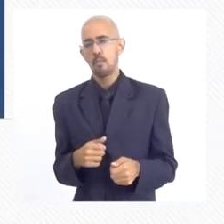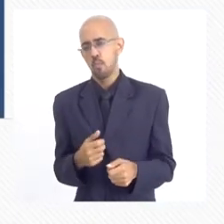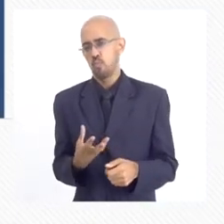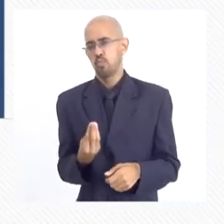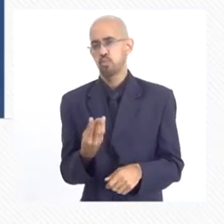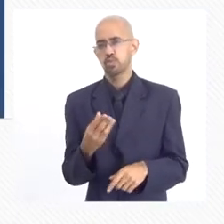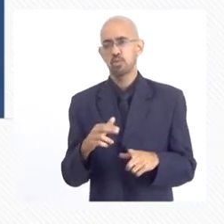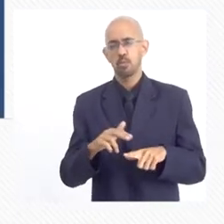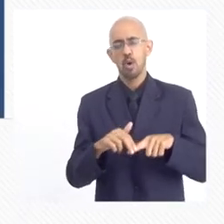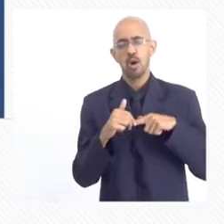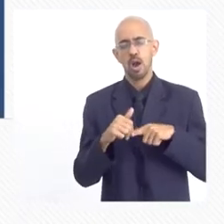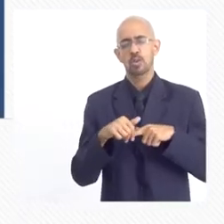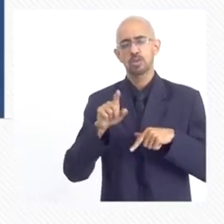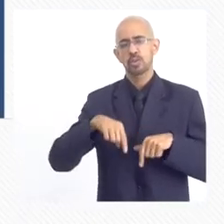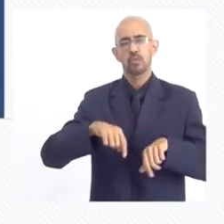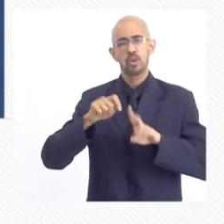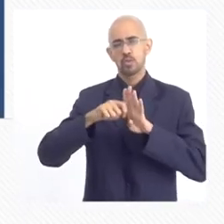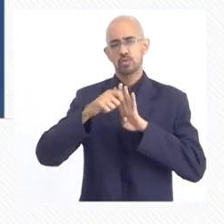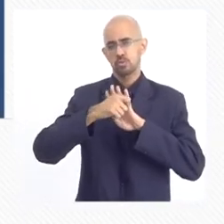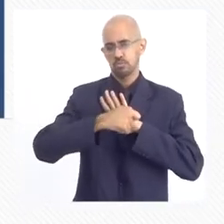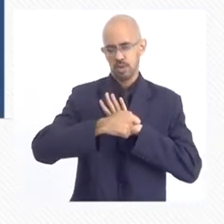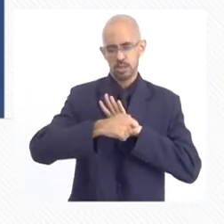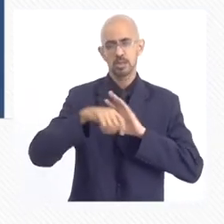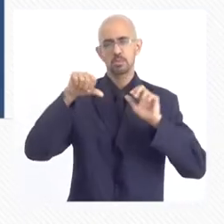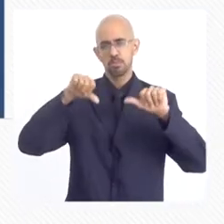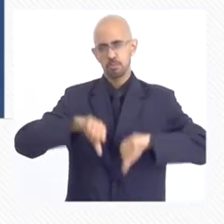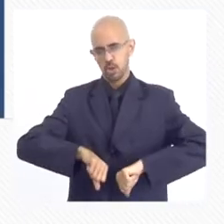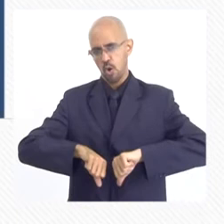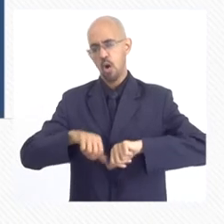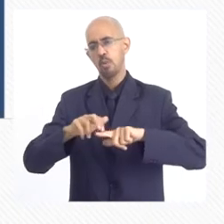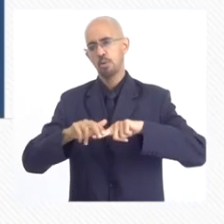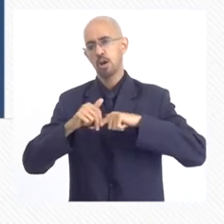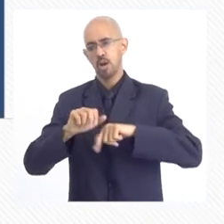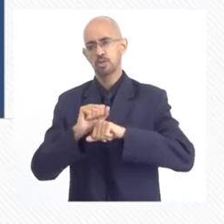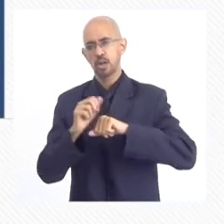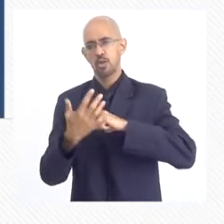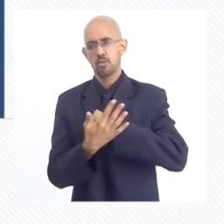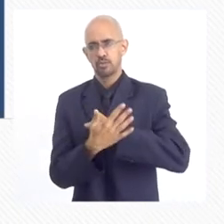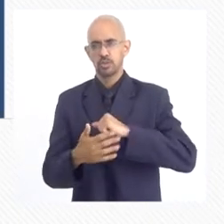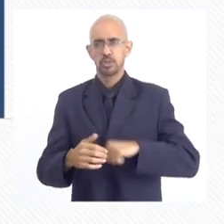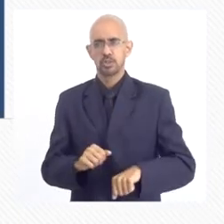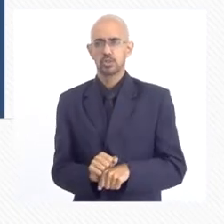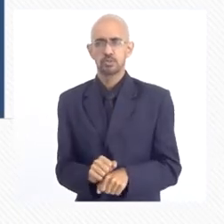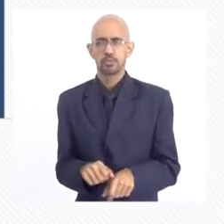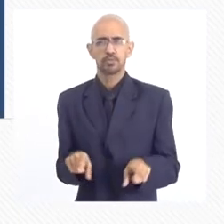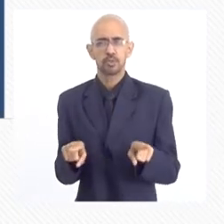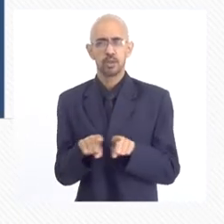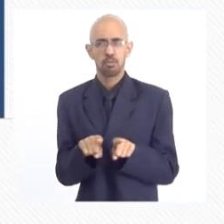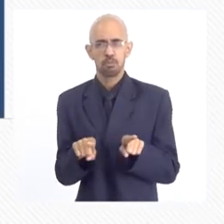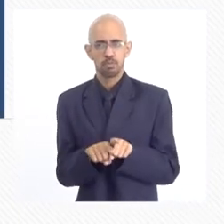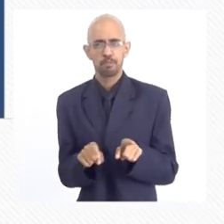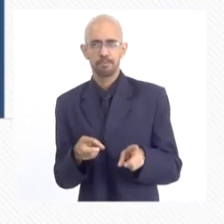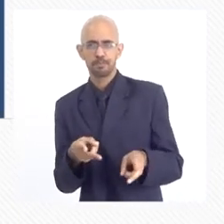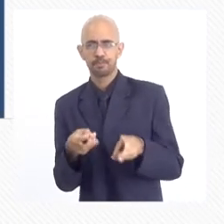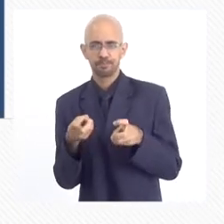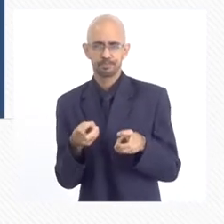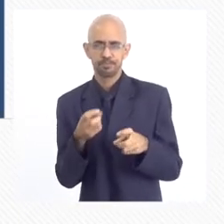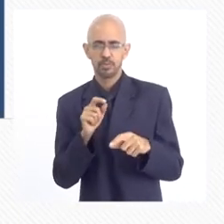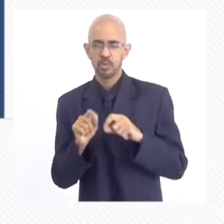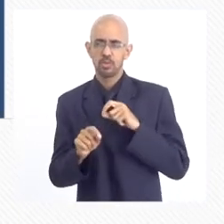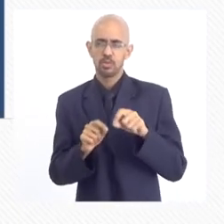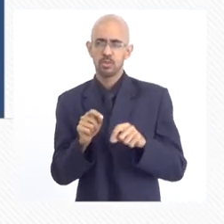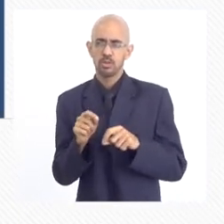críticos da Covid naquele momento. É claro que considere aí também um tanto quanto da